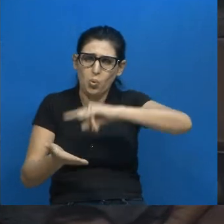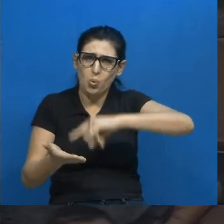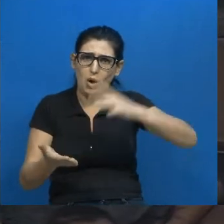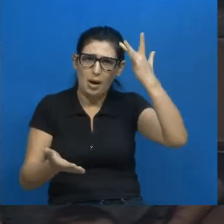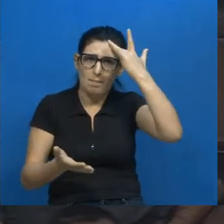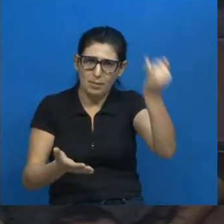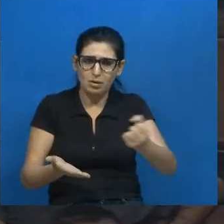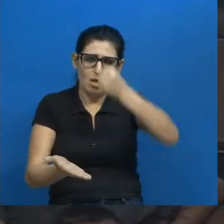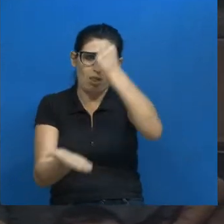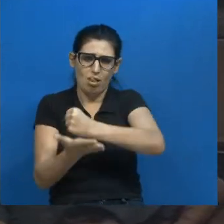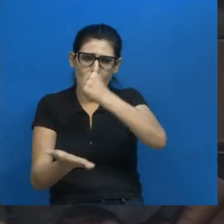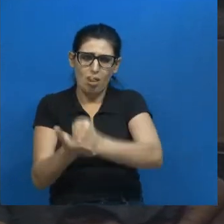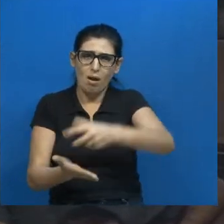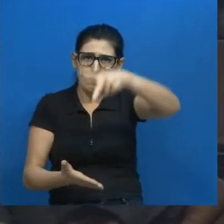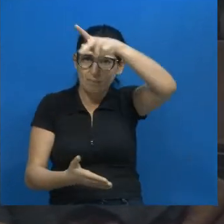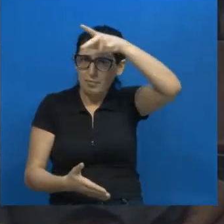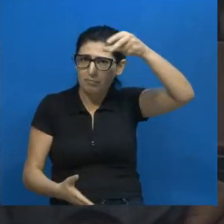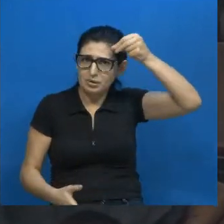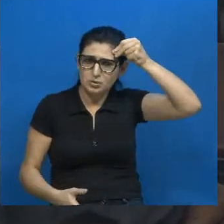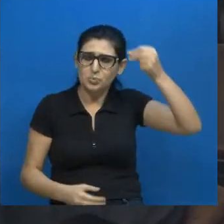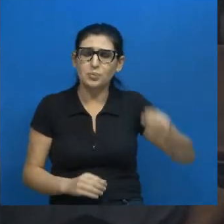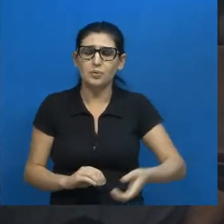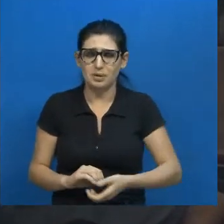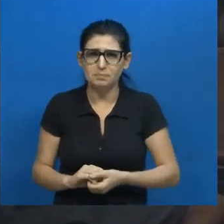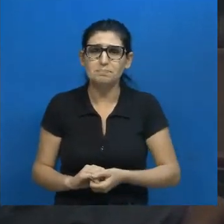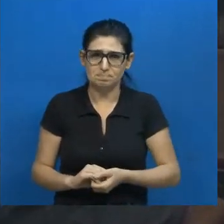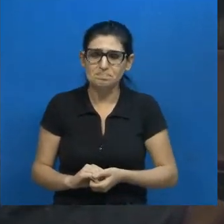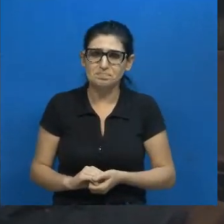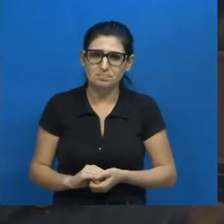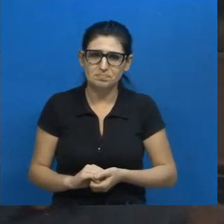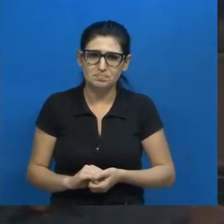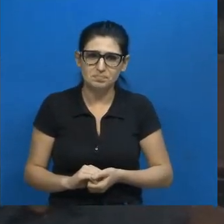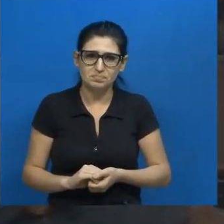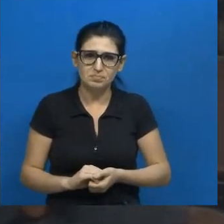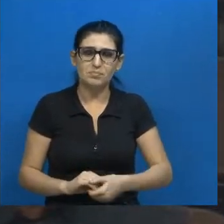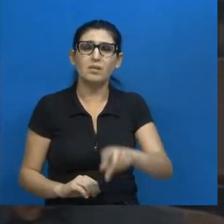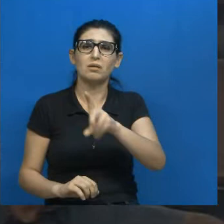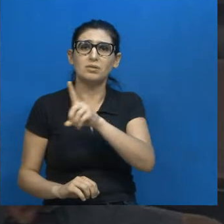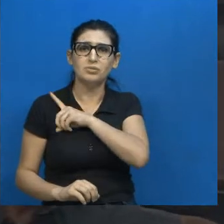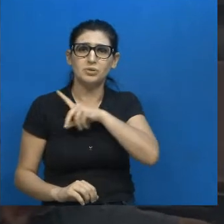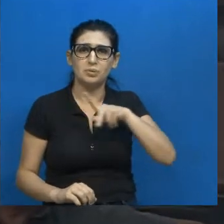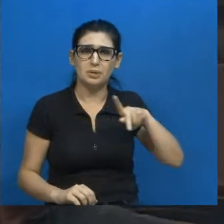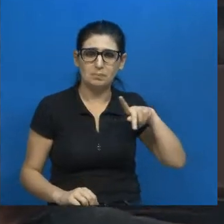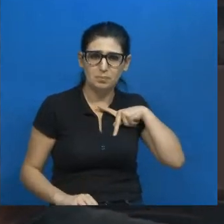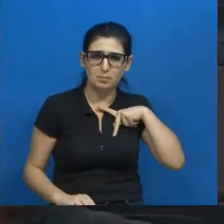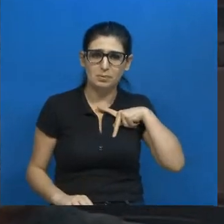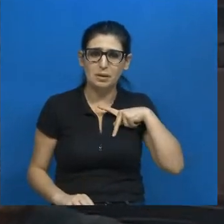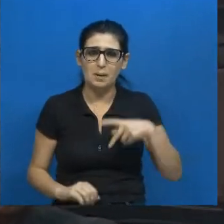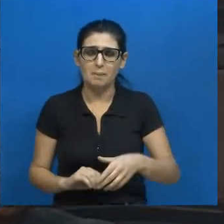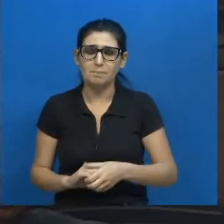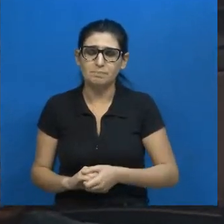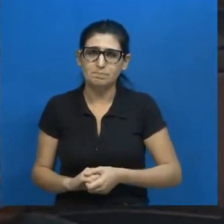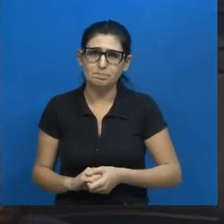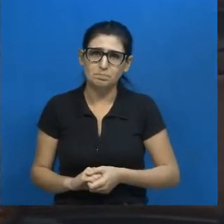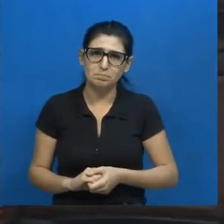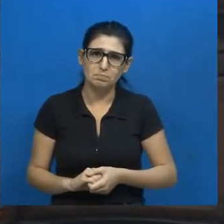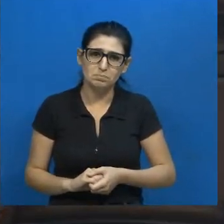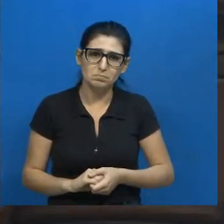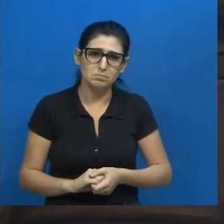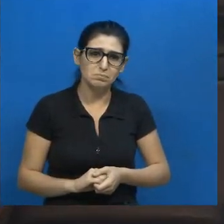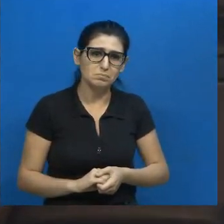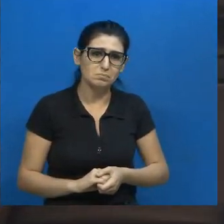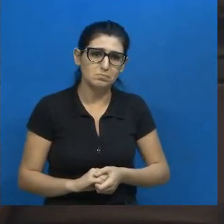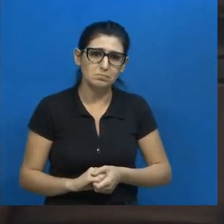sendo protocolado na Prefeitura, né? E a Defensoria Pública, se não tiver